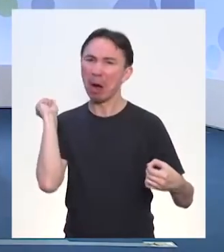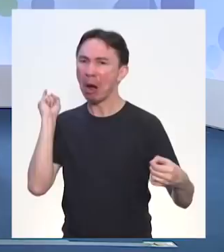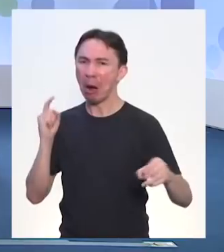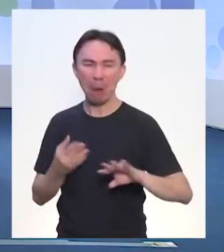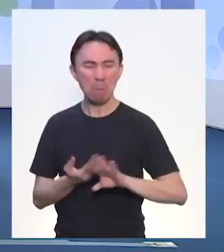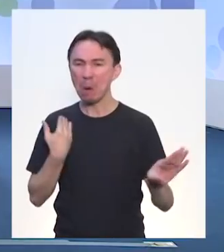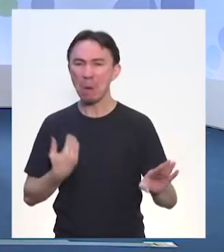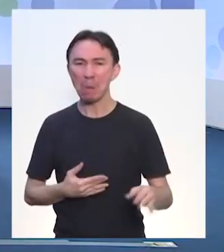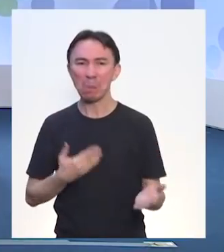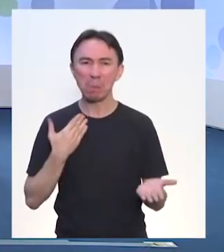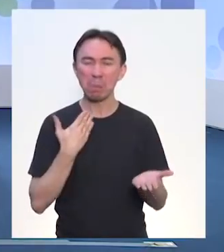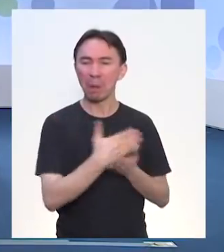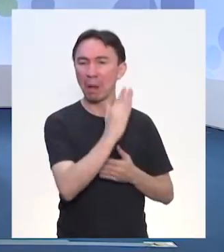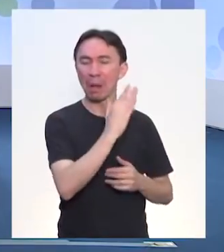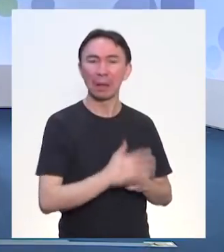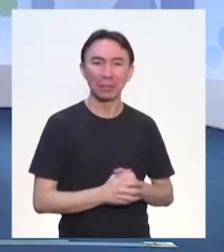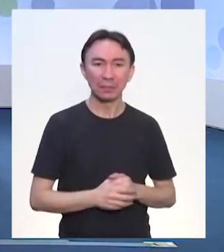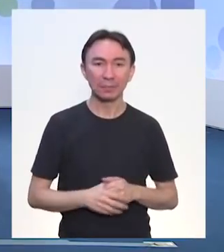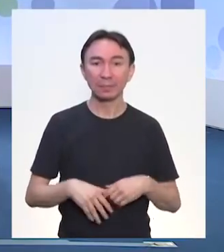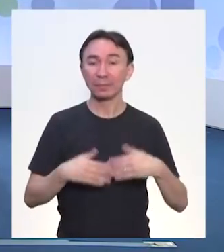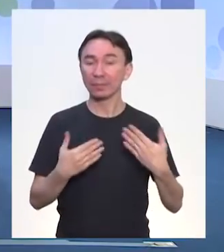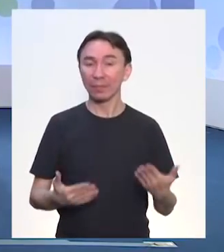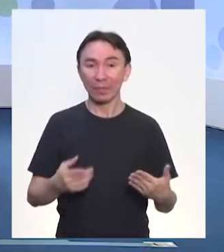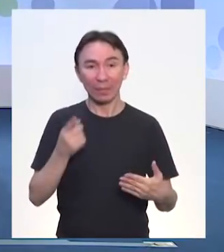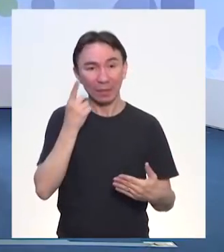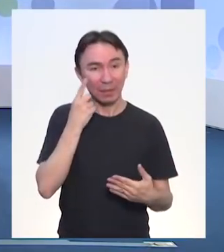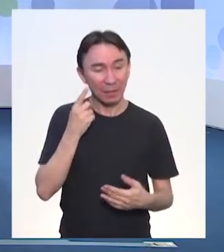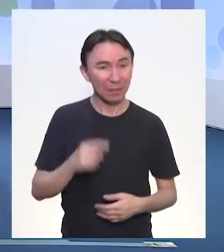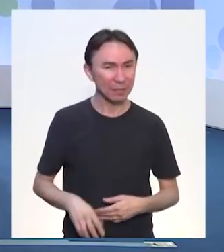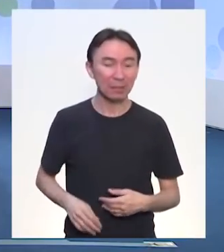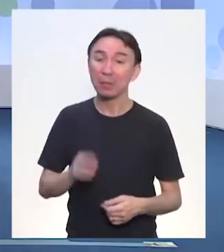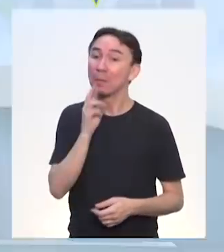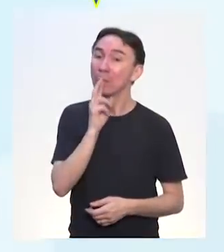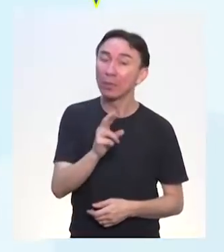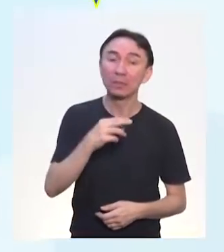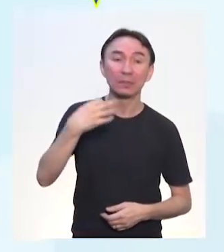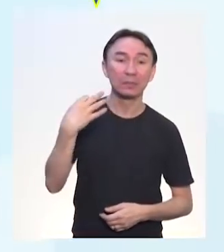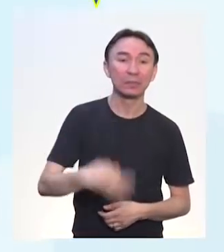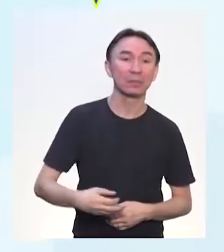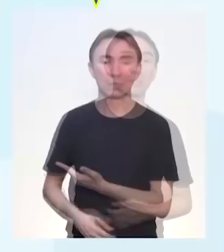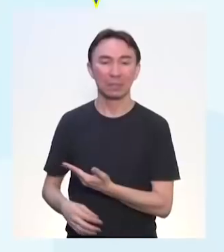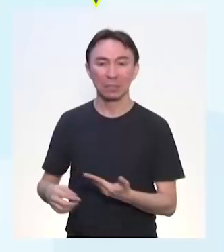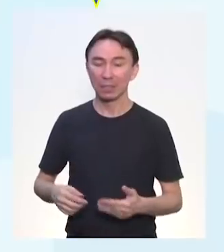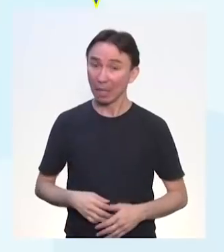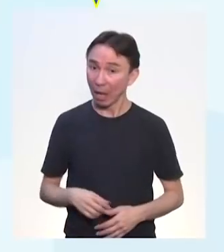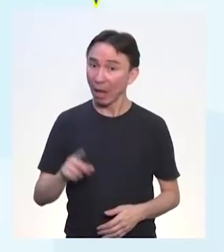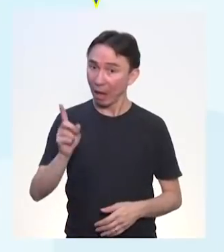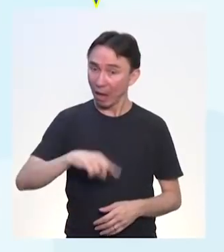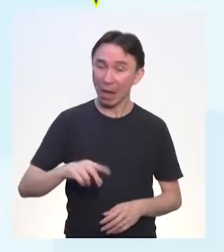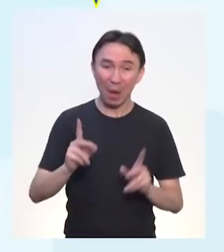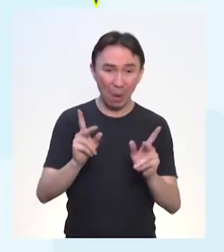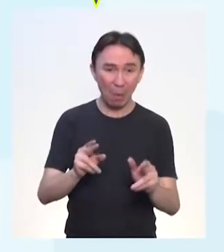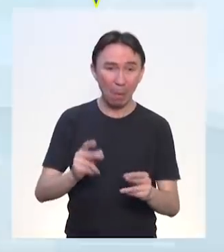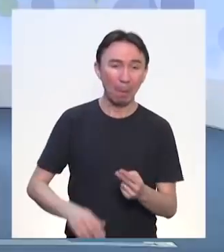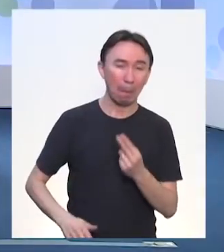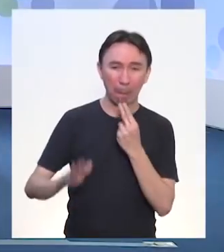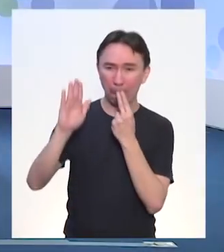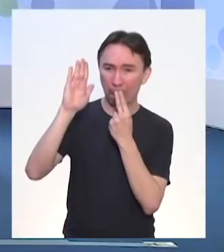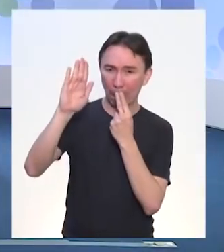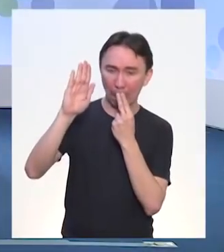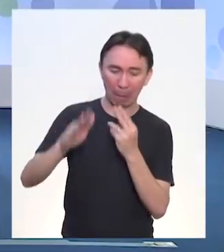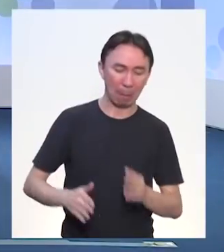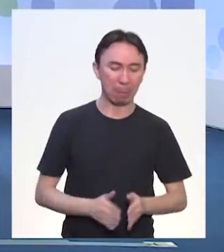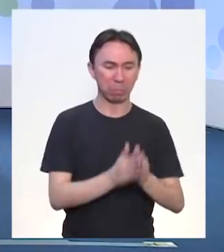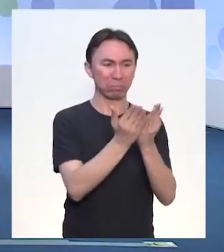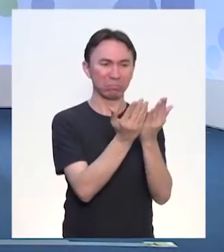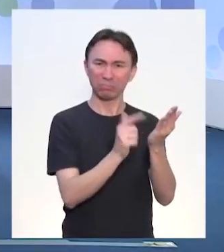eu chutaria apenas a suástica, mas Vamos não lá, sei. então? A resposta, o É o Mein Kampf, o chamado Minha Luta. Vamos para o